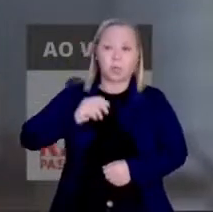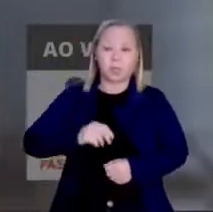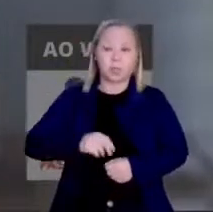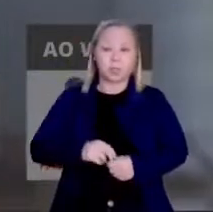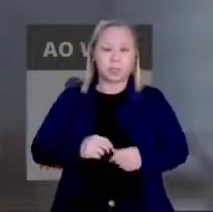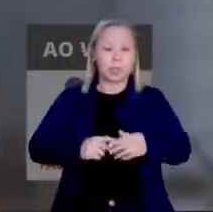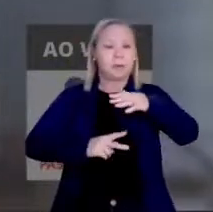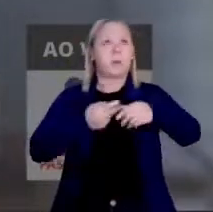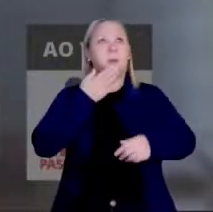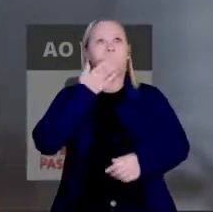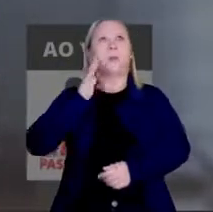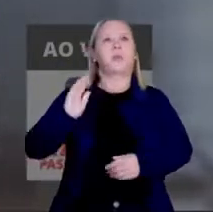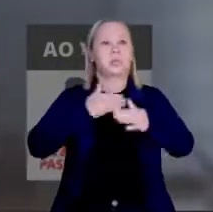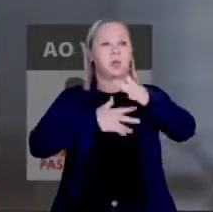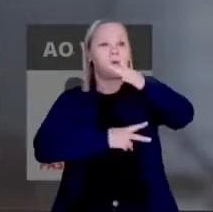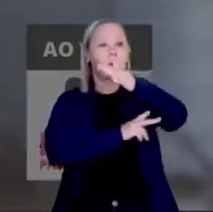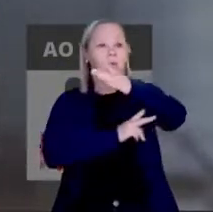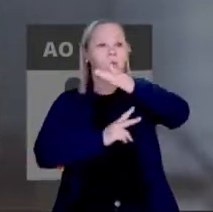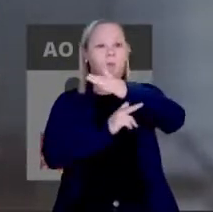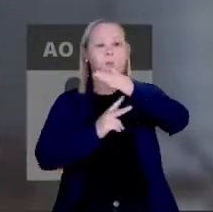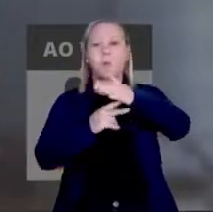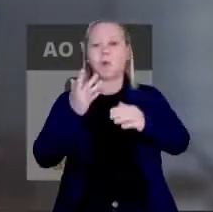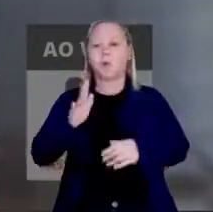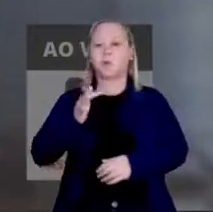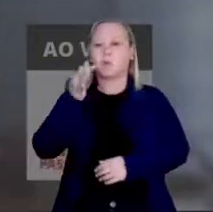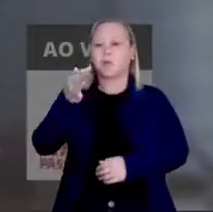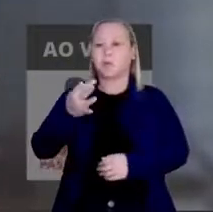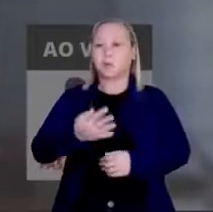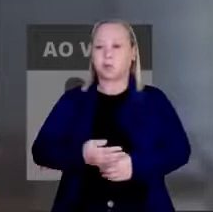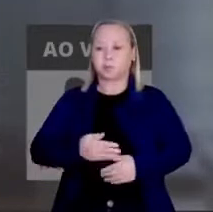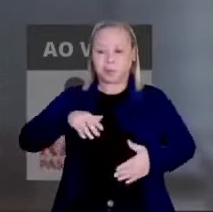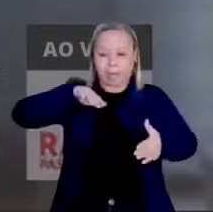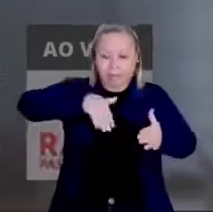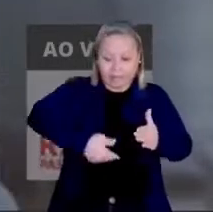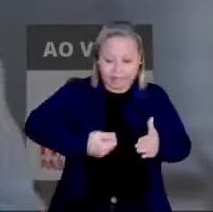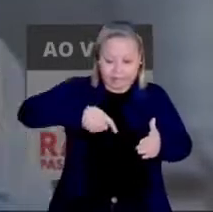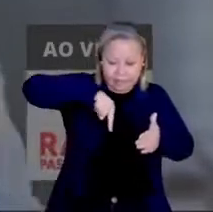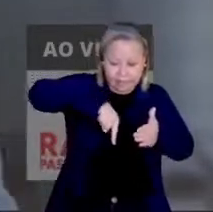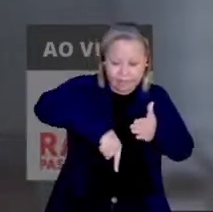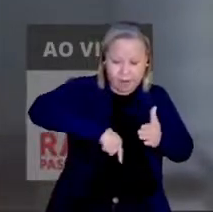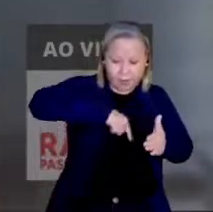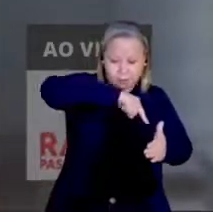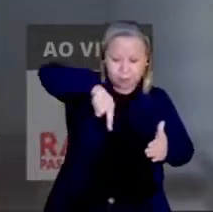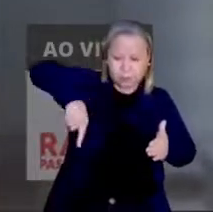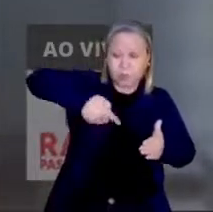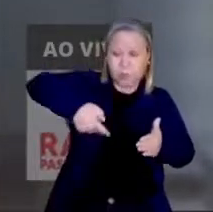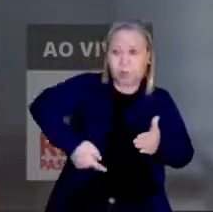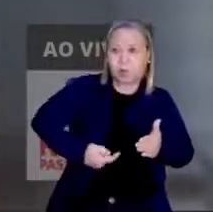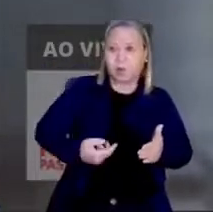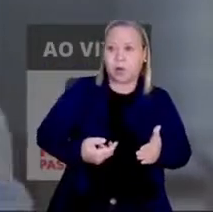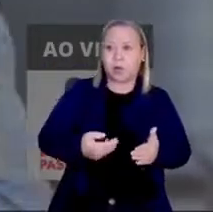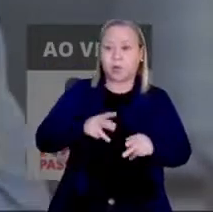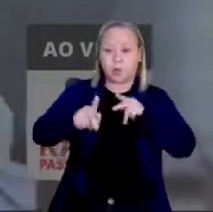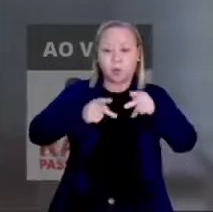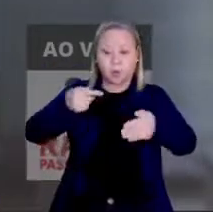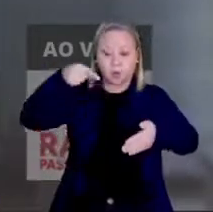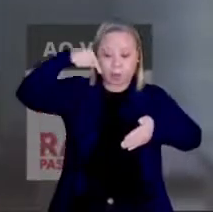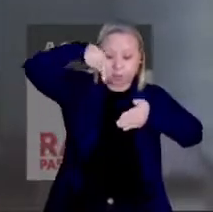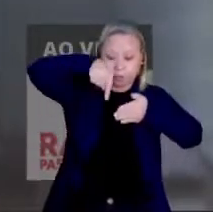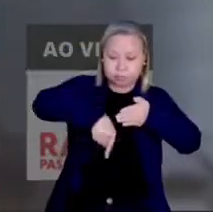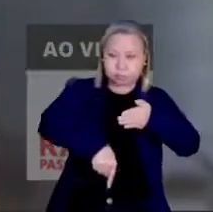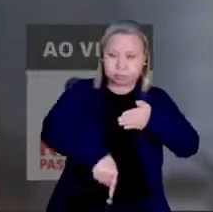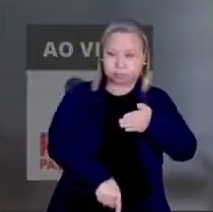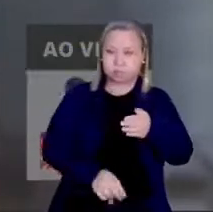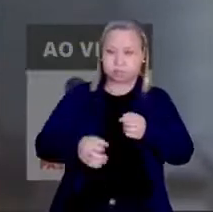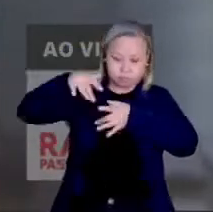direito a descanso semanal remunerado. Não tem direito a férias. Não tem direito a 13º. Sabe? Então, não tem